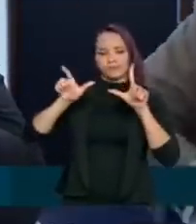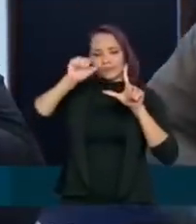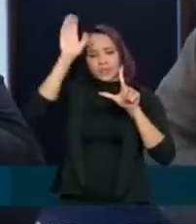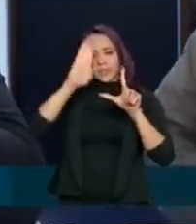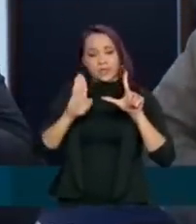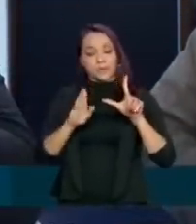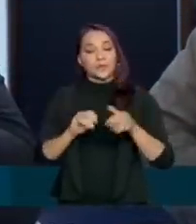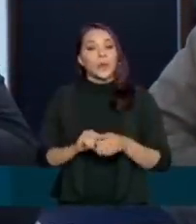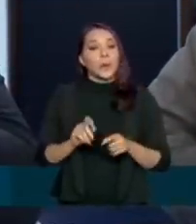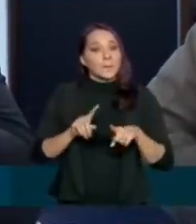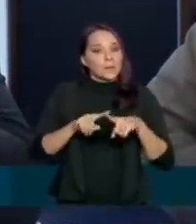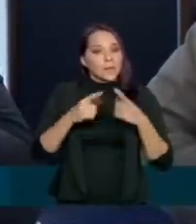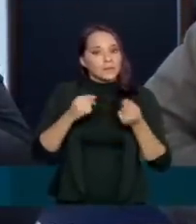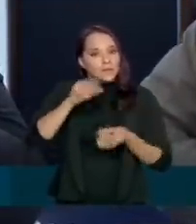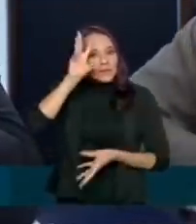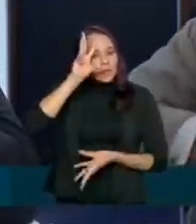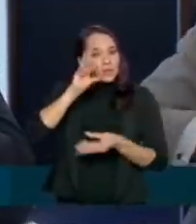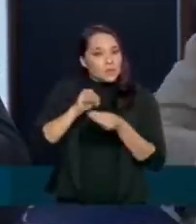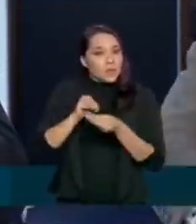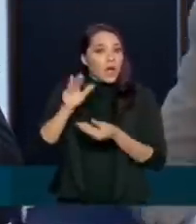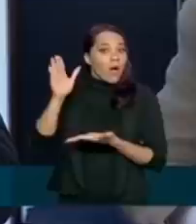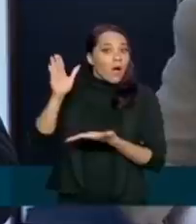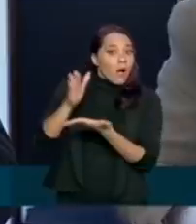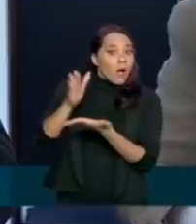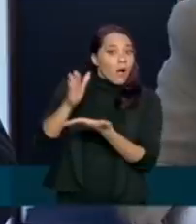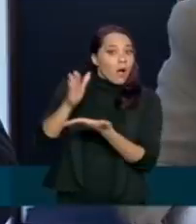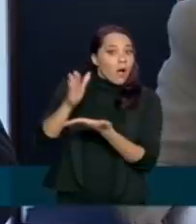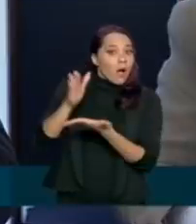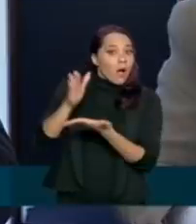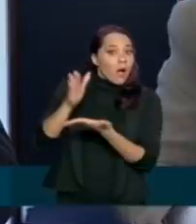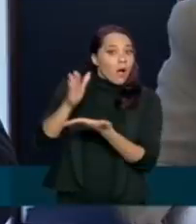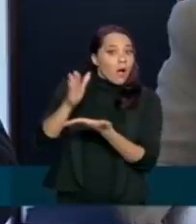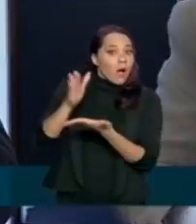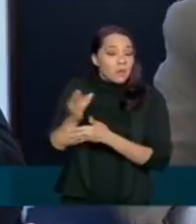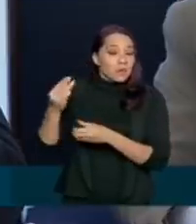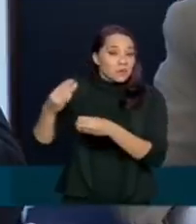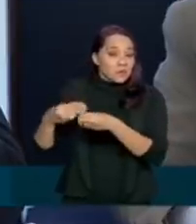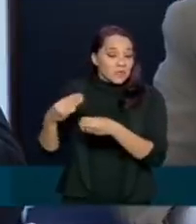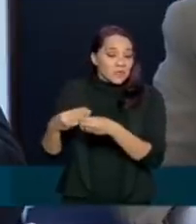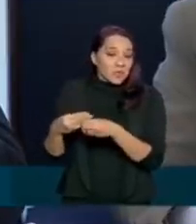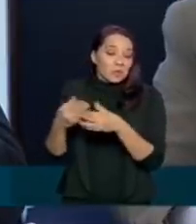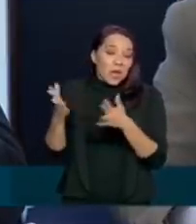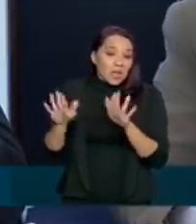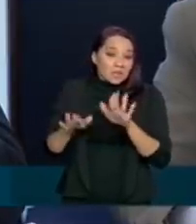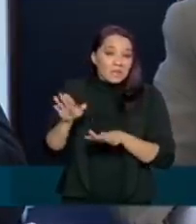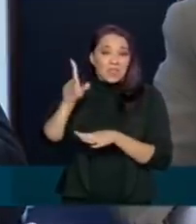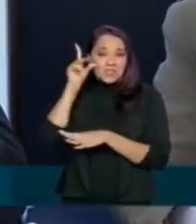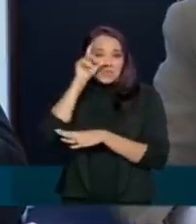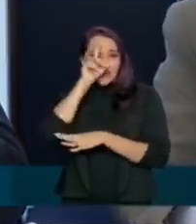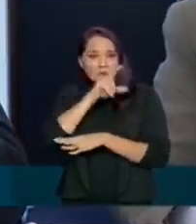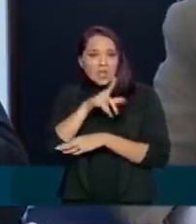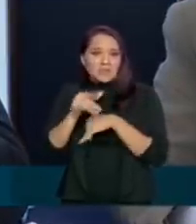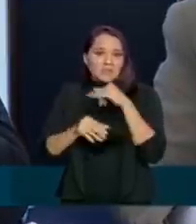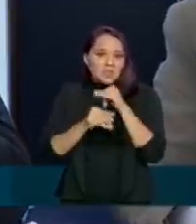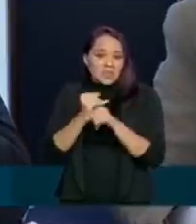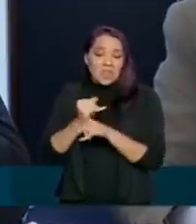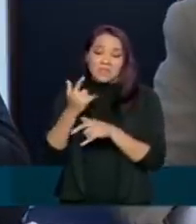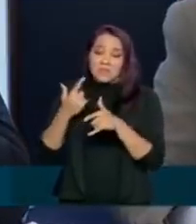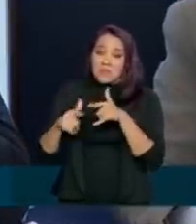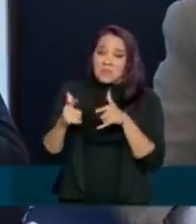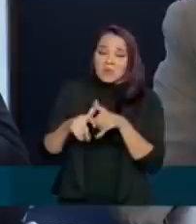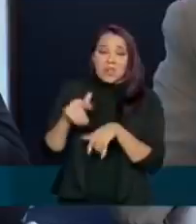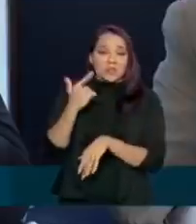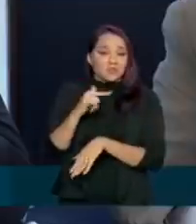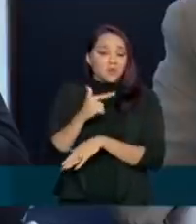Mas tem que compreender que talvez alguns estados e alguns municípios, por dificuldade de lançamento ou por ainda não ter a